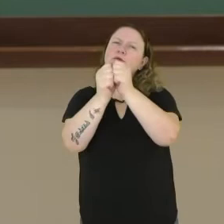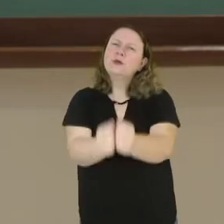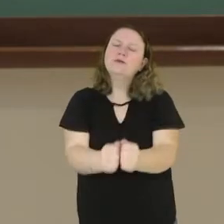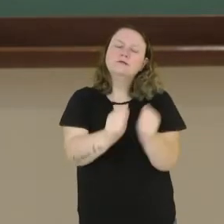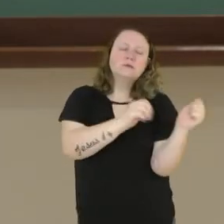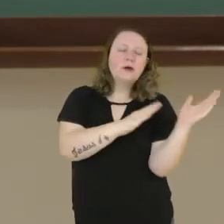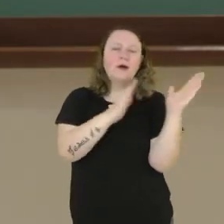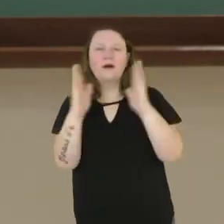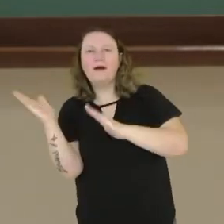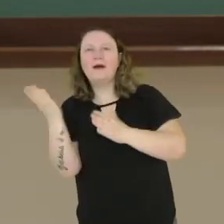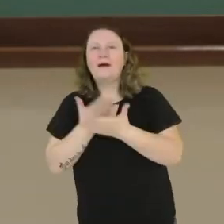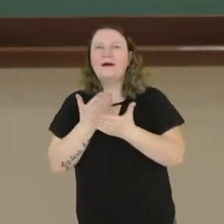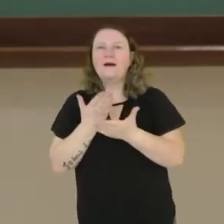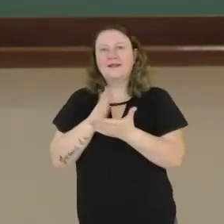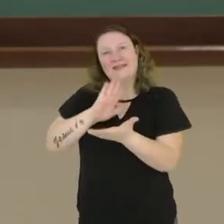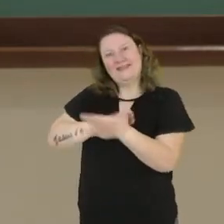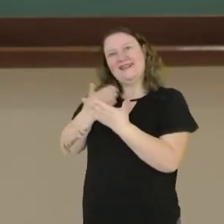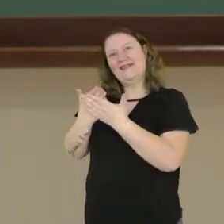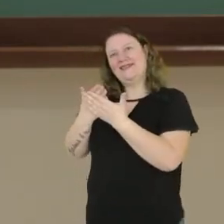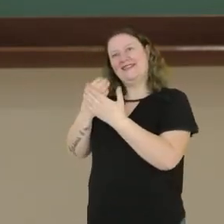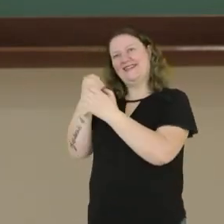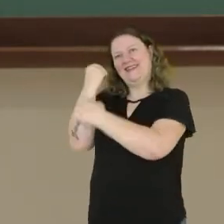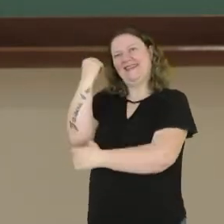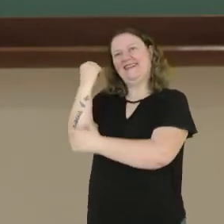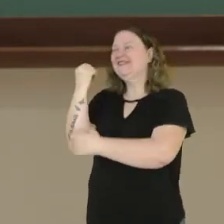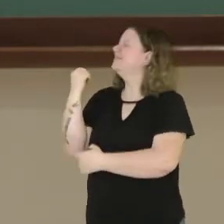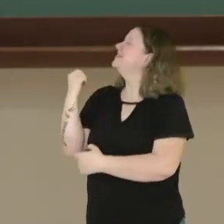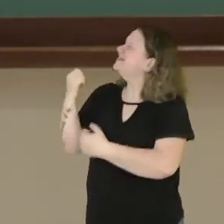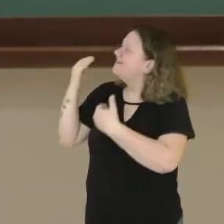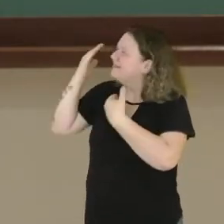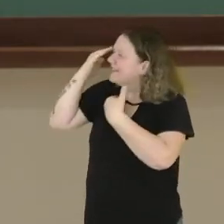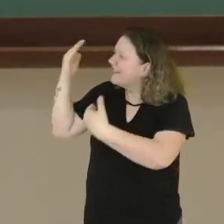toda essa aula é a nossa intérprete, a Cláudia.